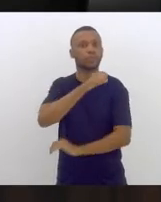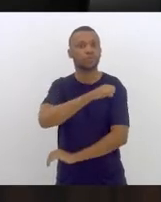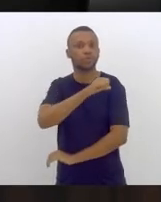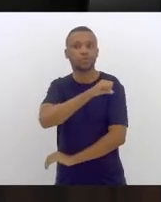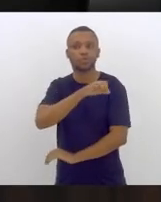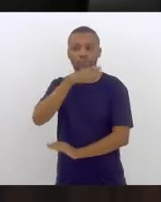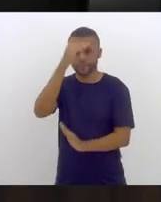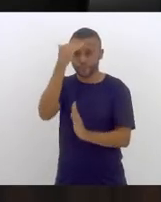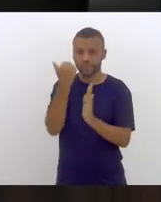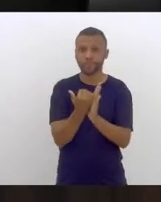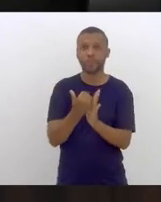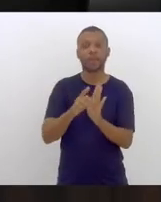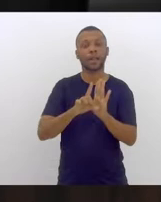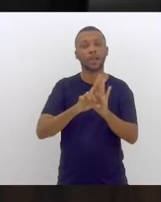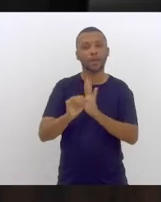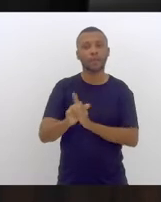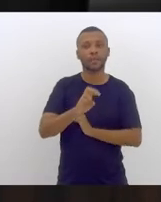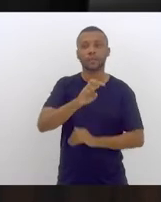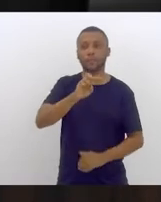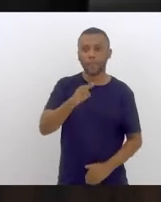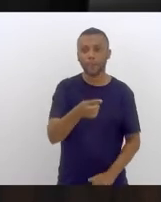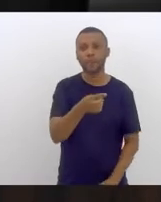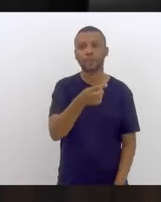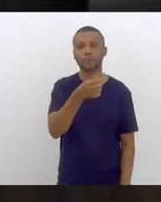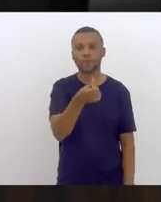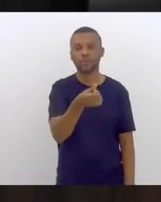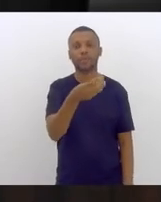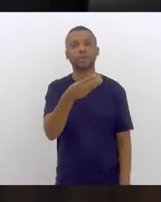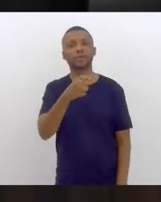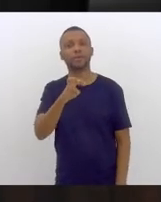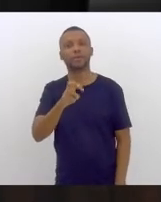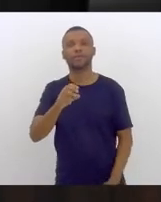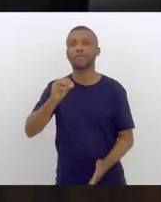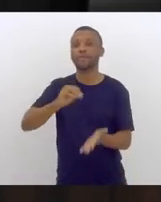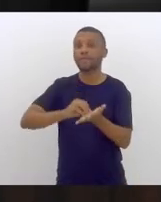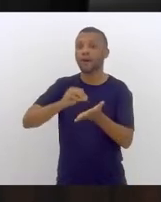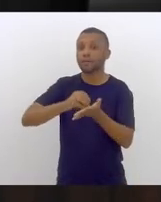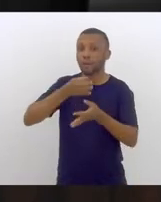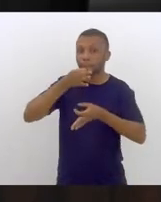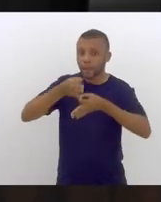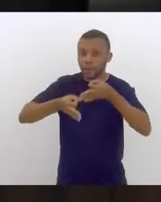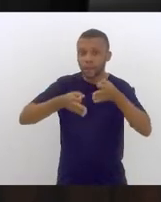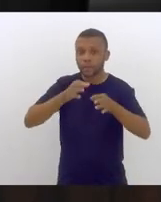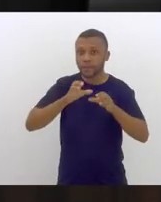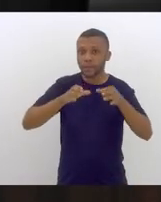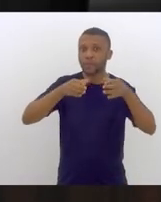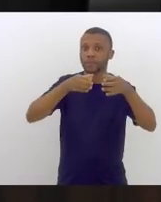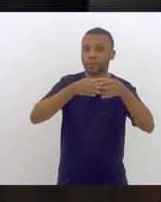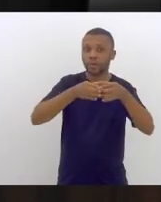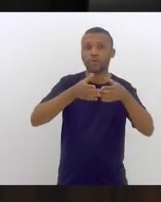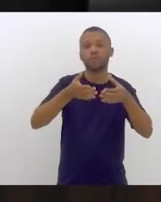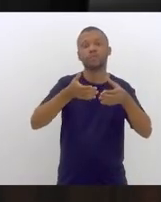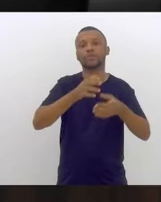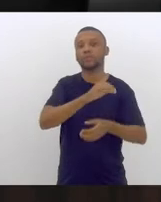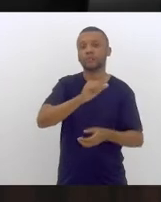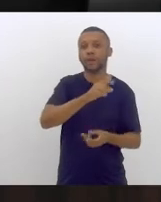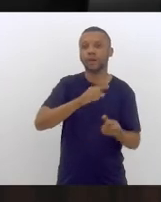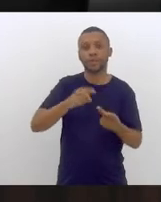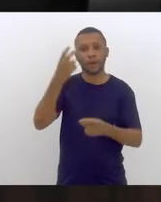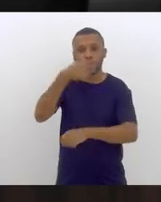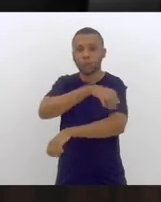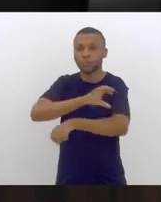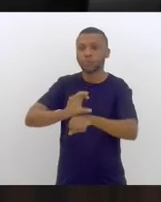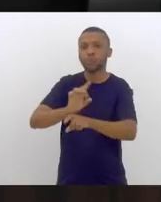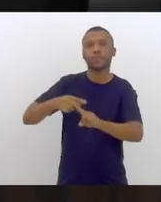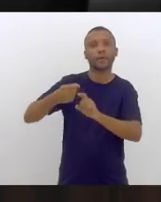Lei 5.645, de 6 de janeiro de 2010. Pendente de pareceres das comissões de Constituição e Justiça, de Cultura e